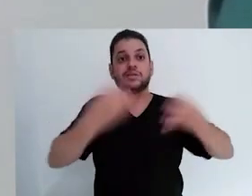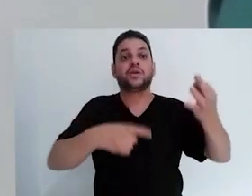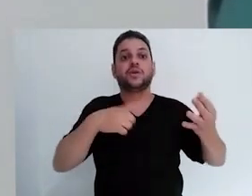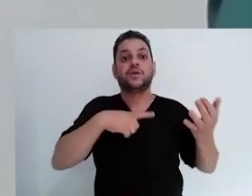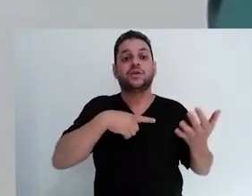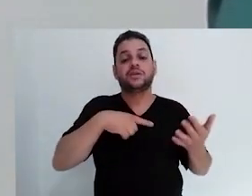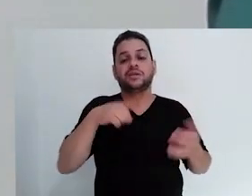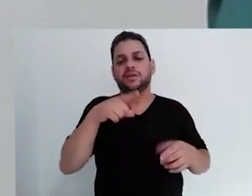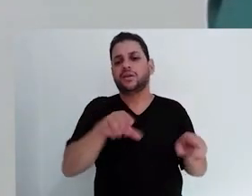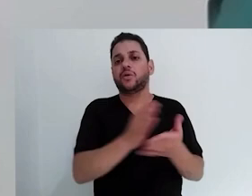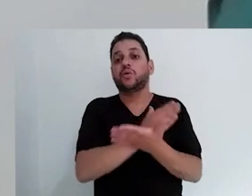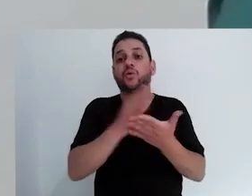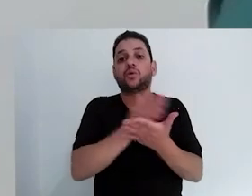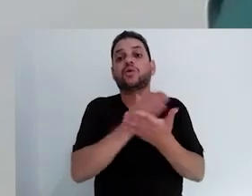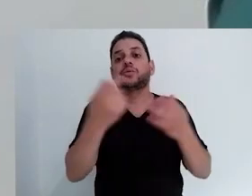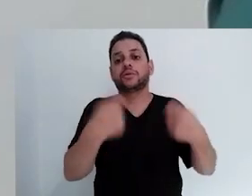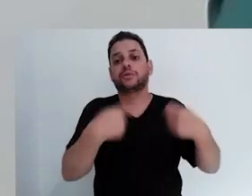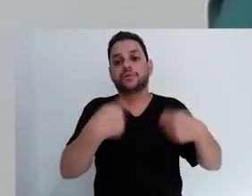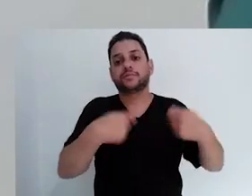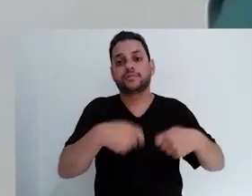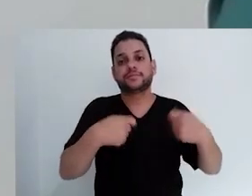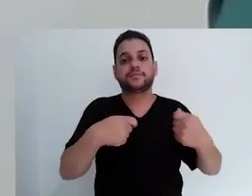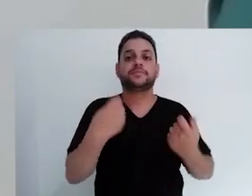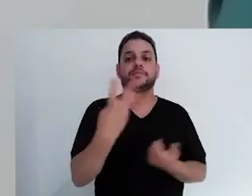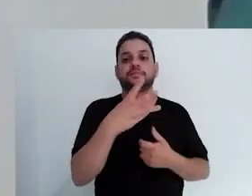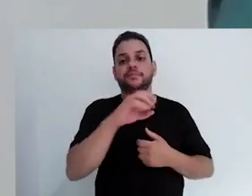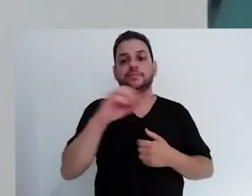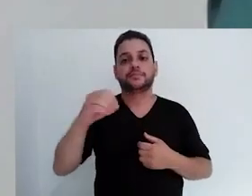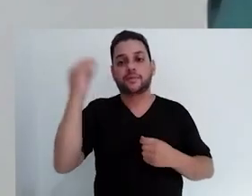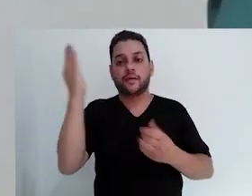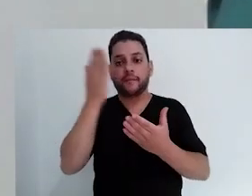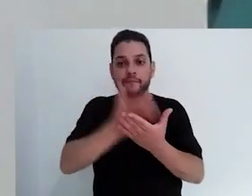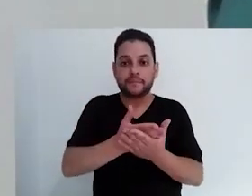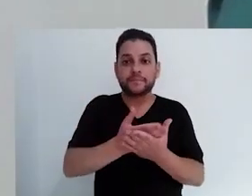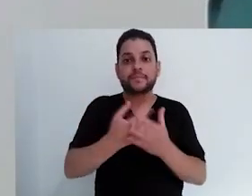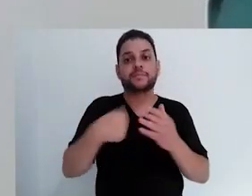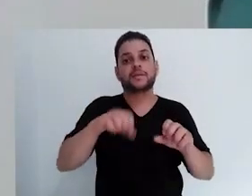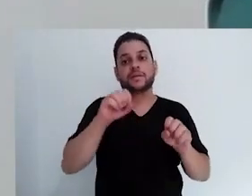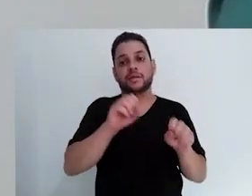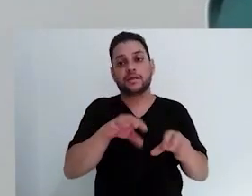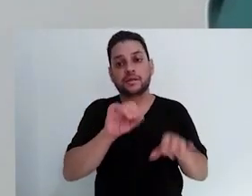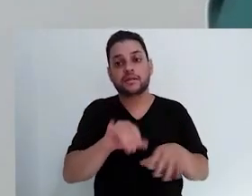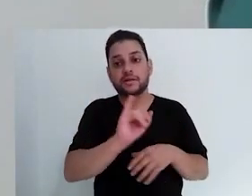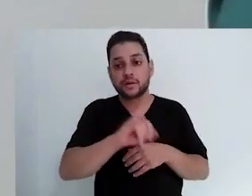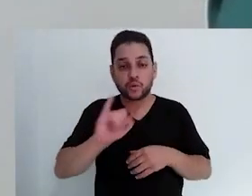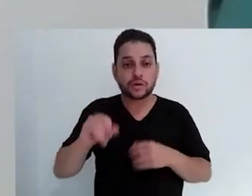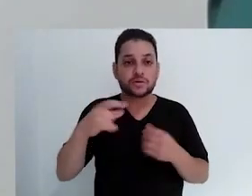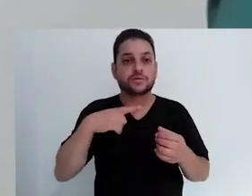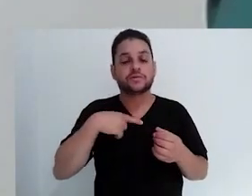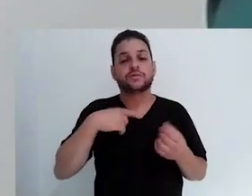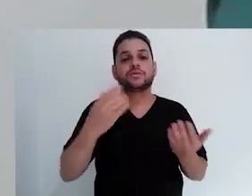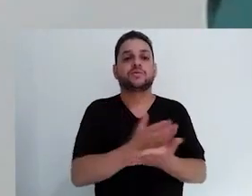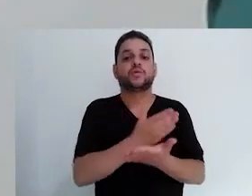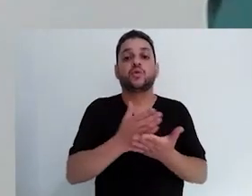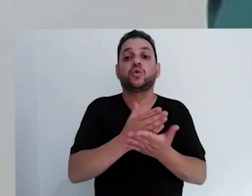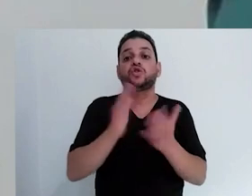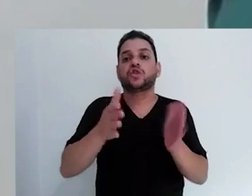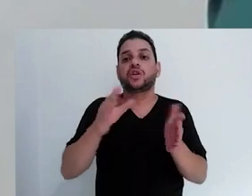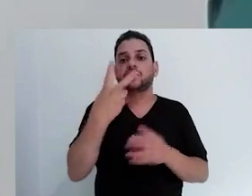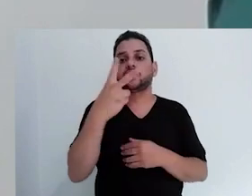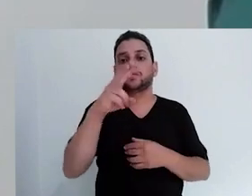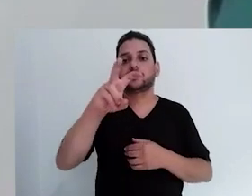e 360 processos pendentes de sentença para instrução. Já são 250